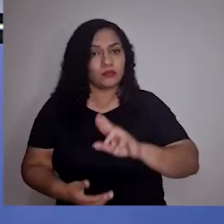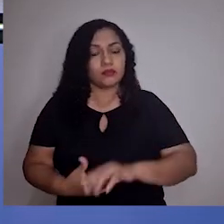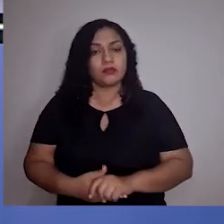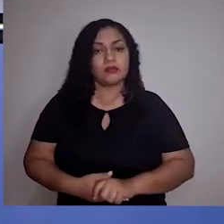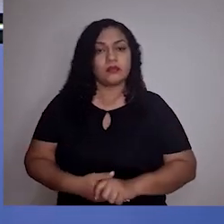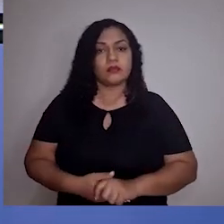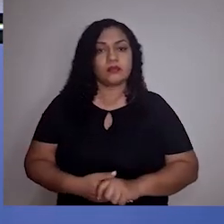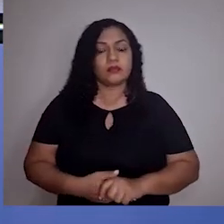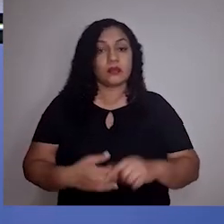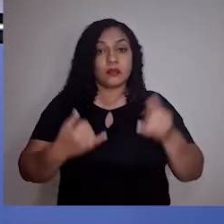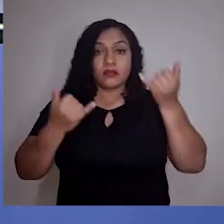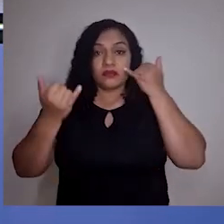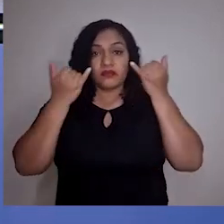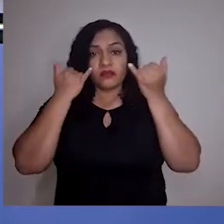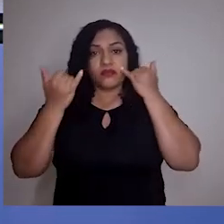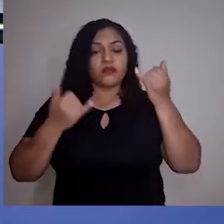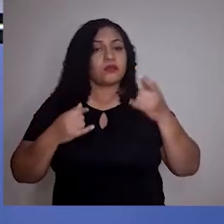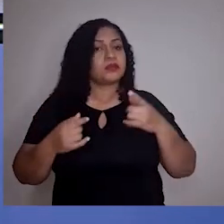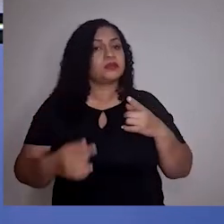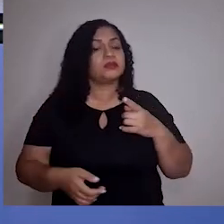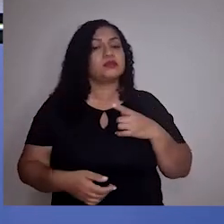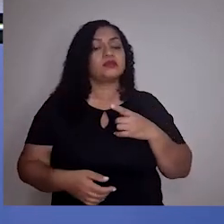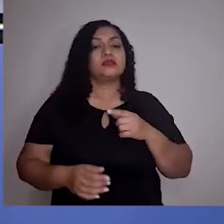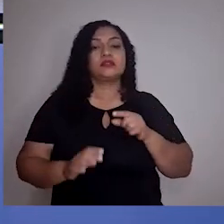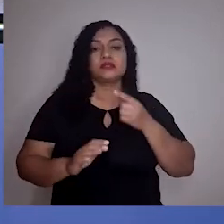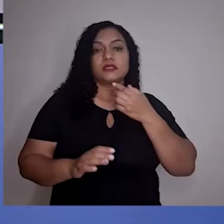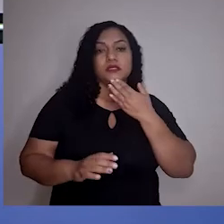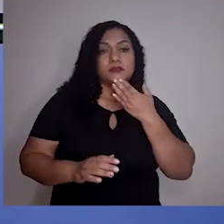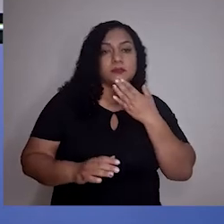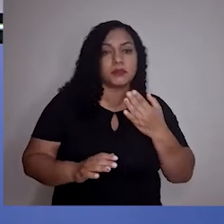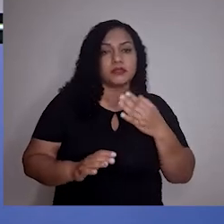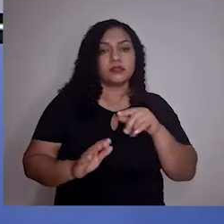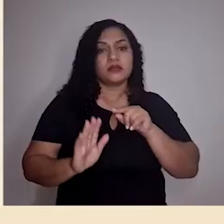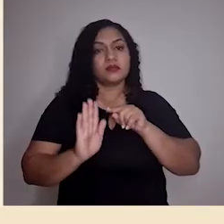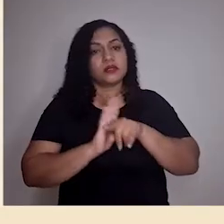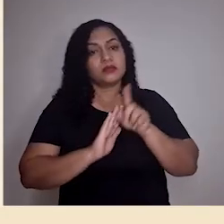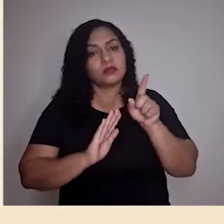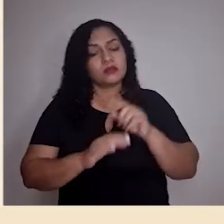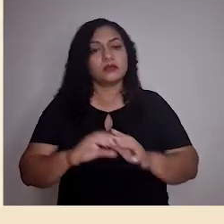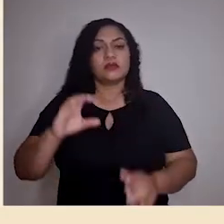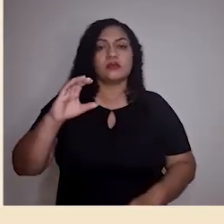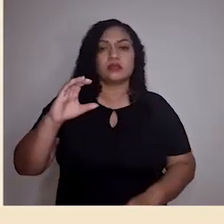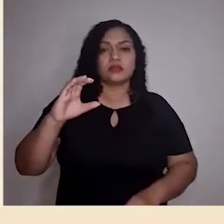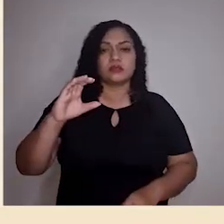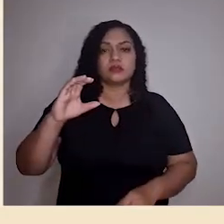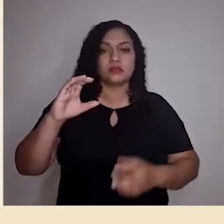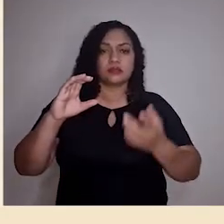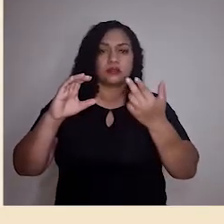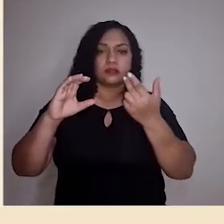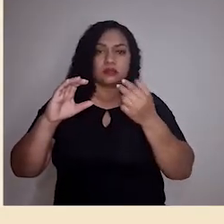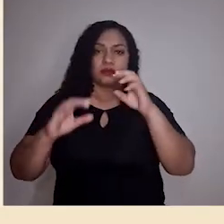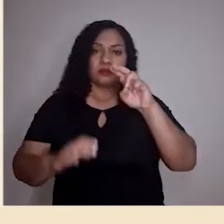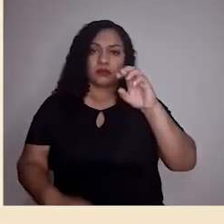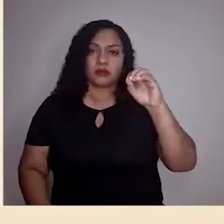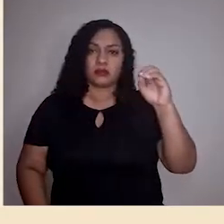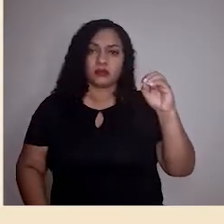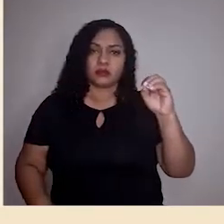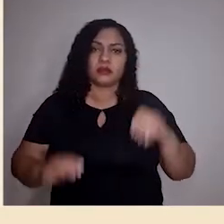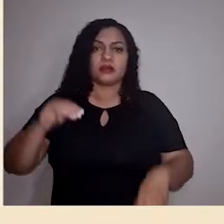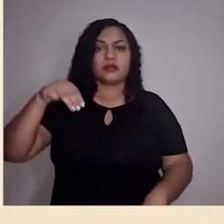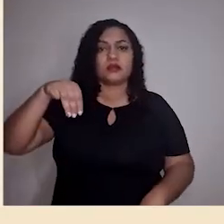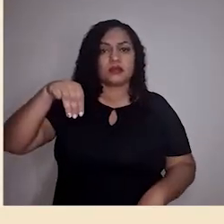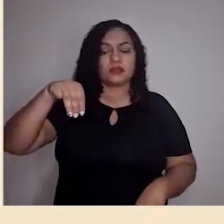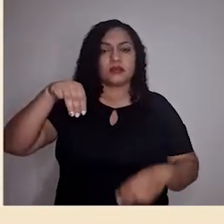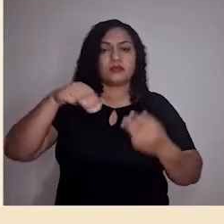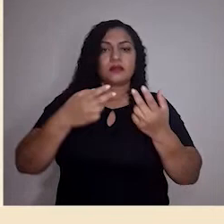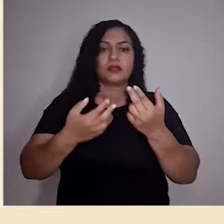usar as informações que o exercício pede. Está aqui, capital R$ 500,